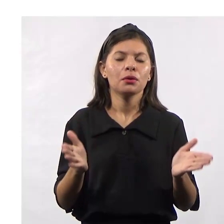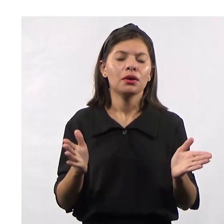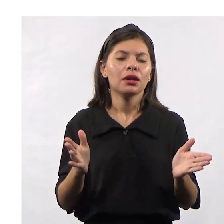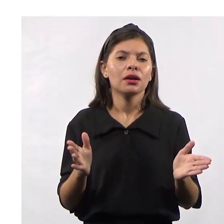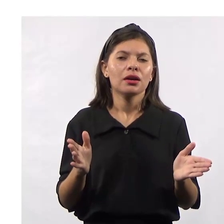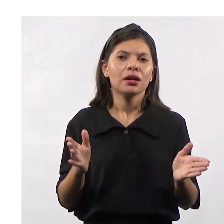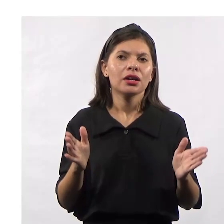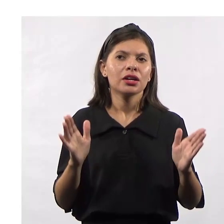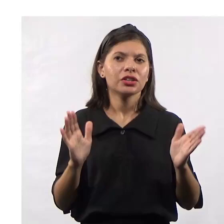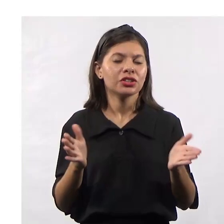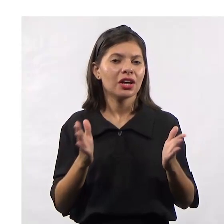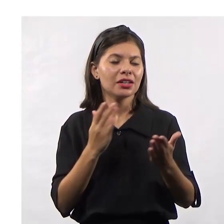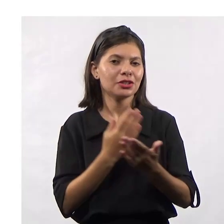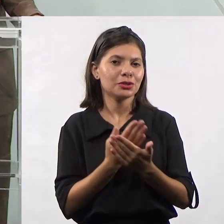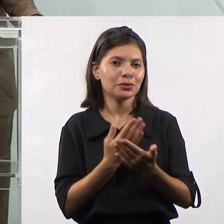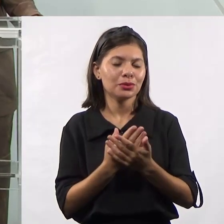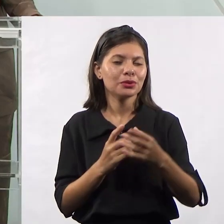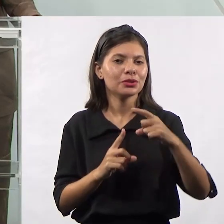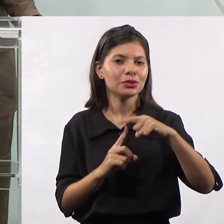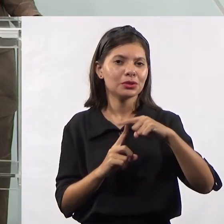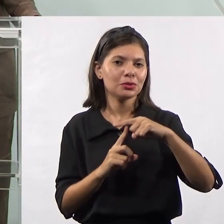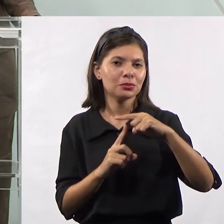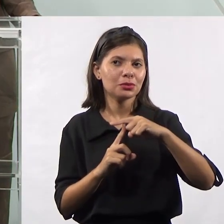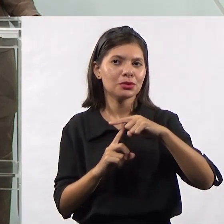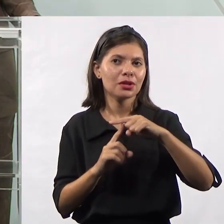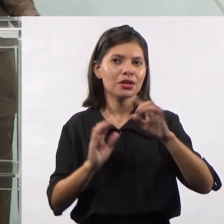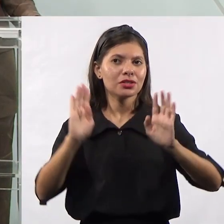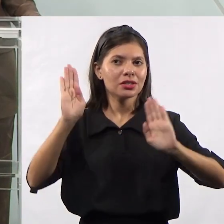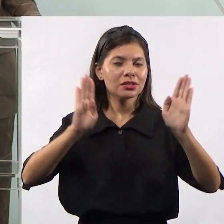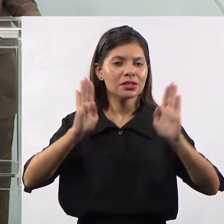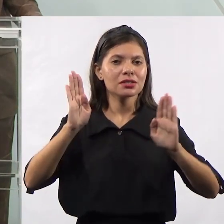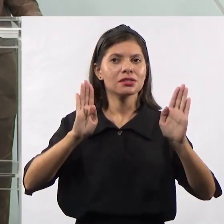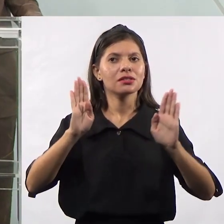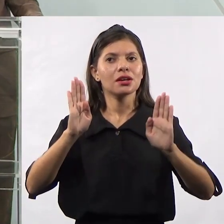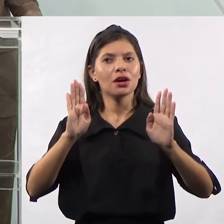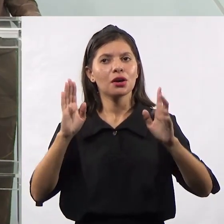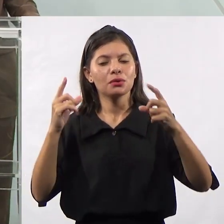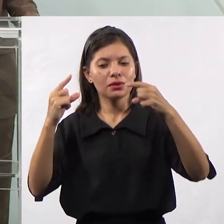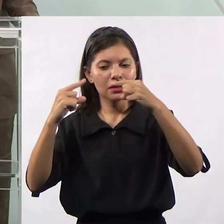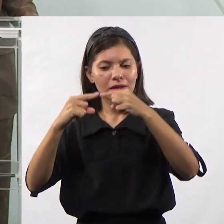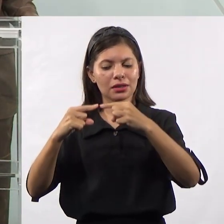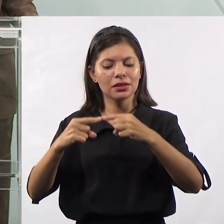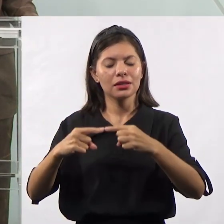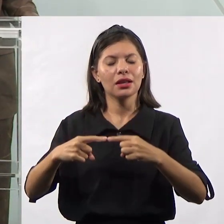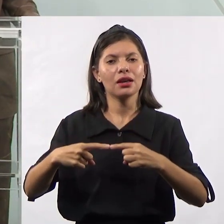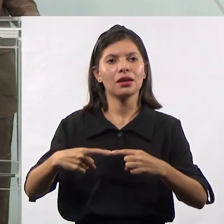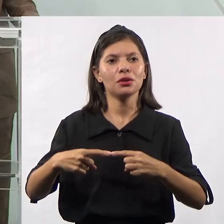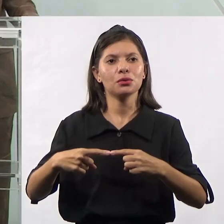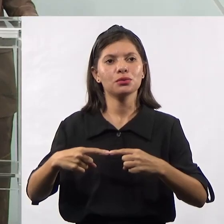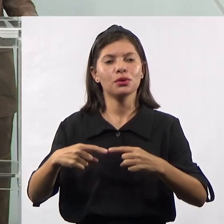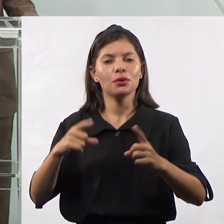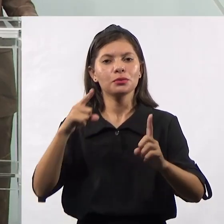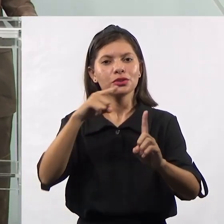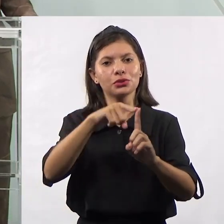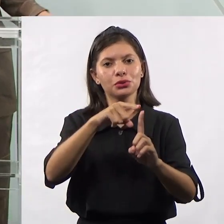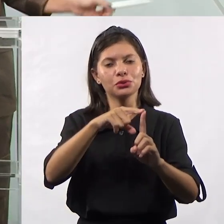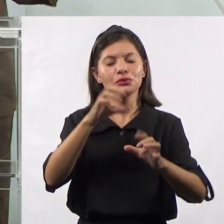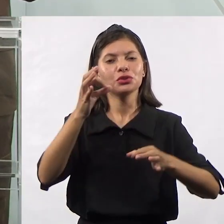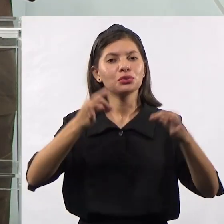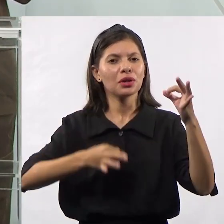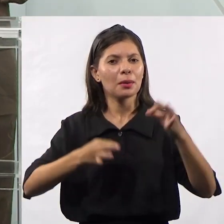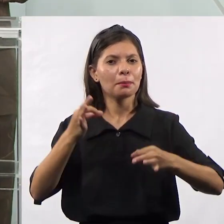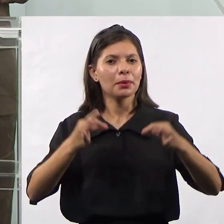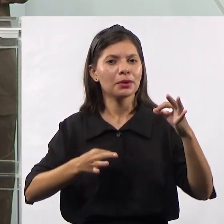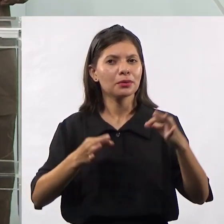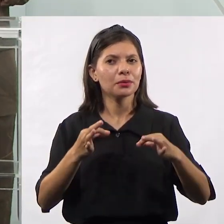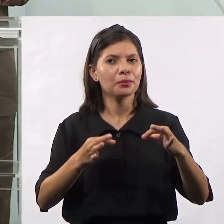agora que a gente viu aqui os tipos de licitação, né, os critérios objetivos de julgamento,